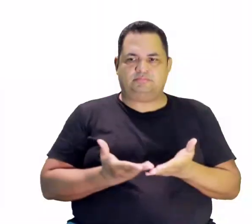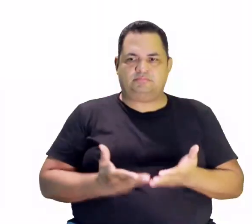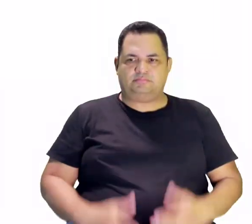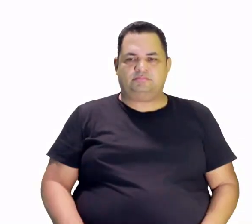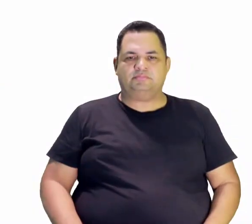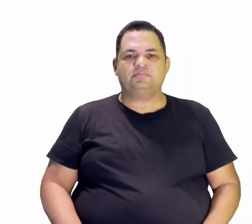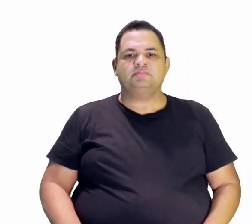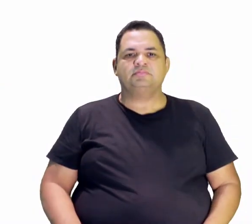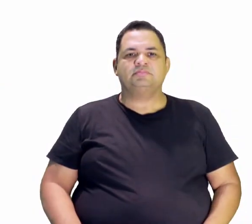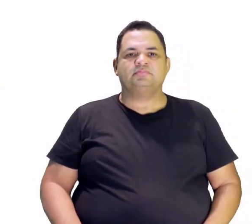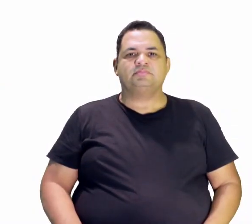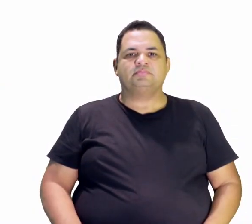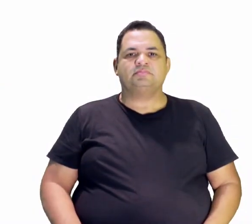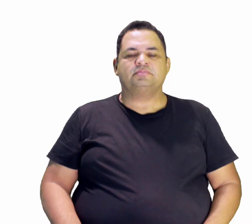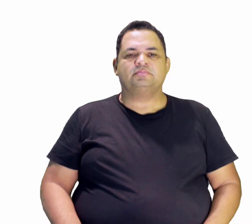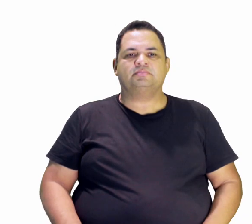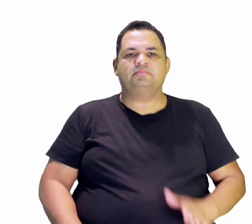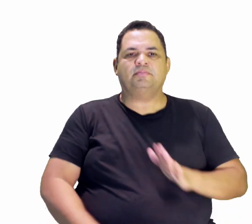aí, ó.